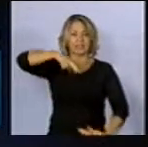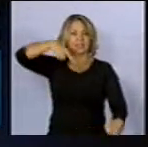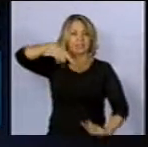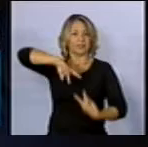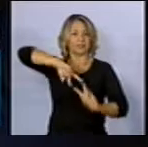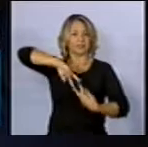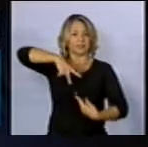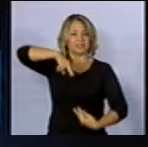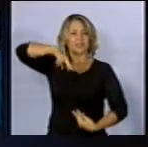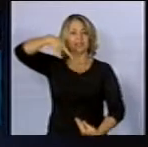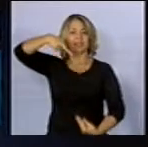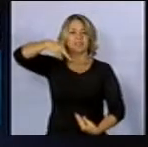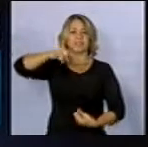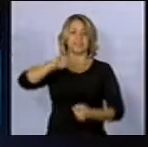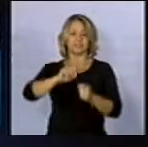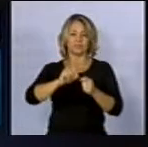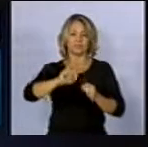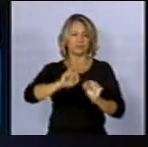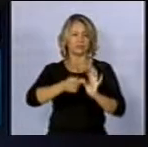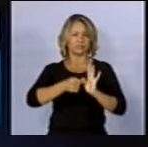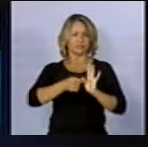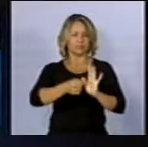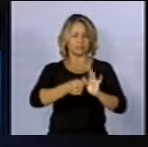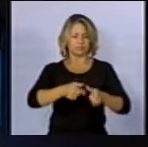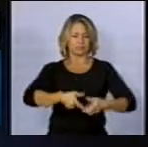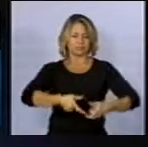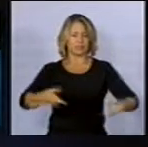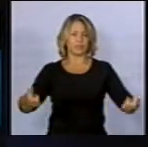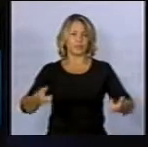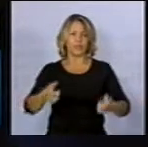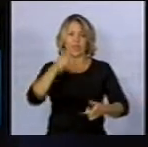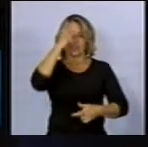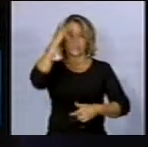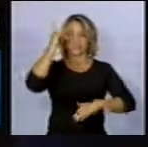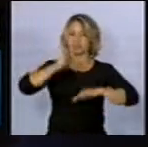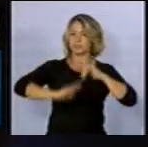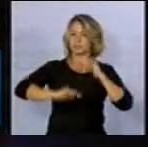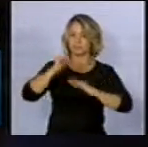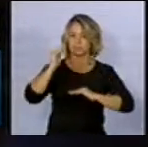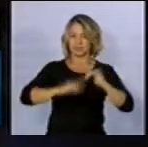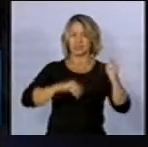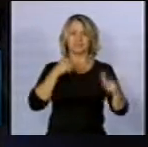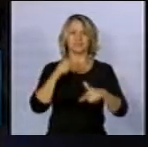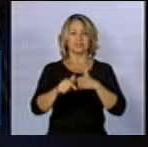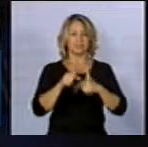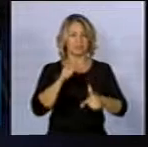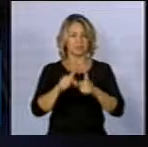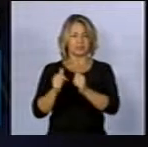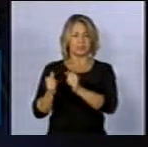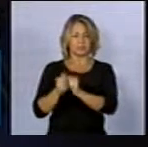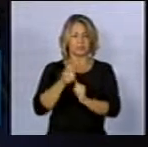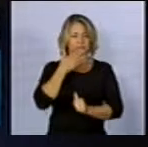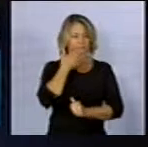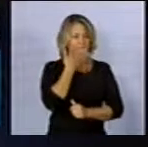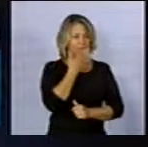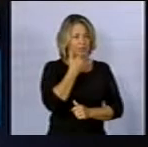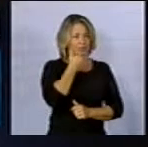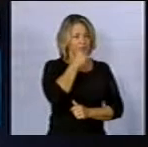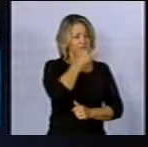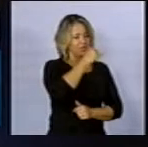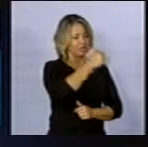eh muito grande né e os profissionais que estão trabalhando com esta radiação